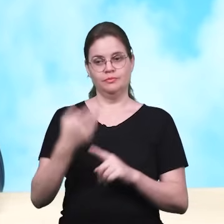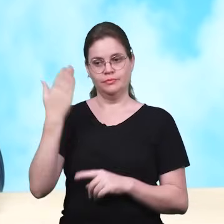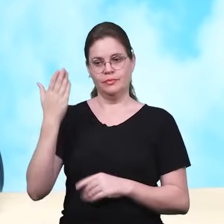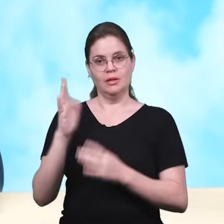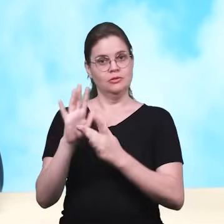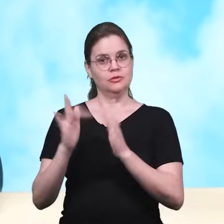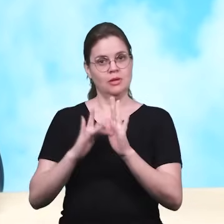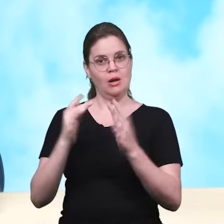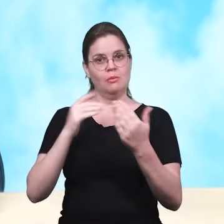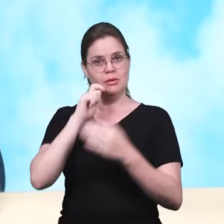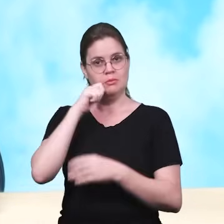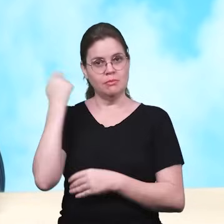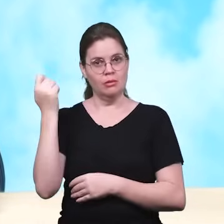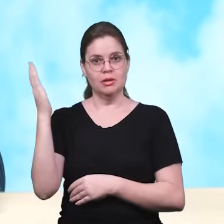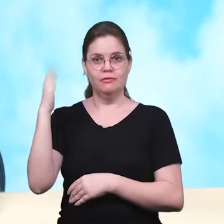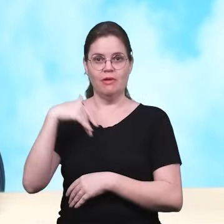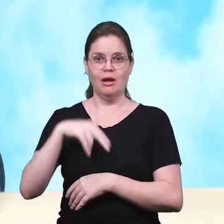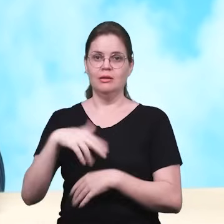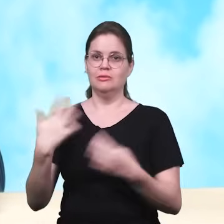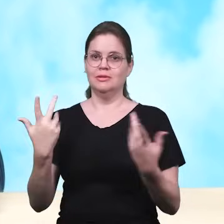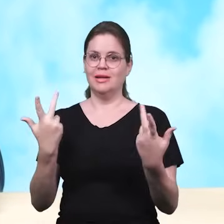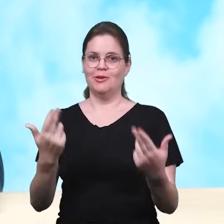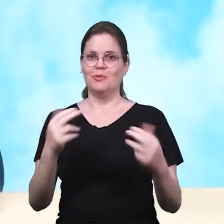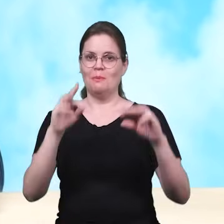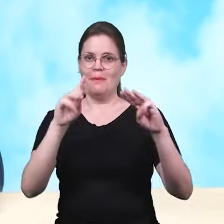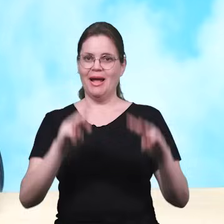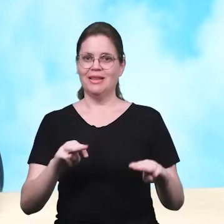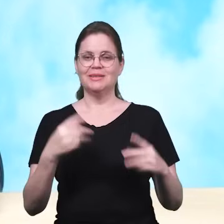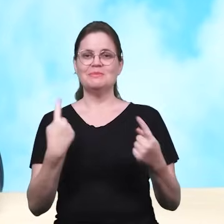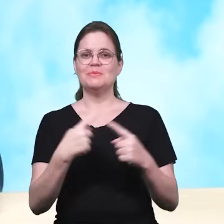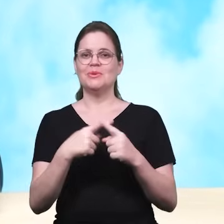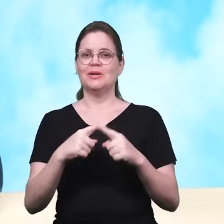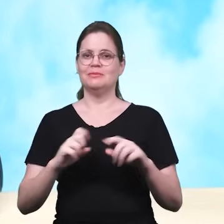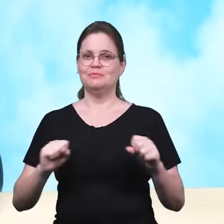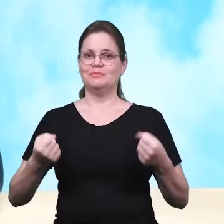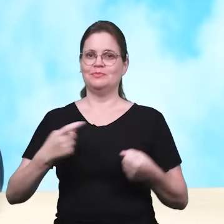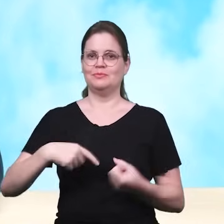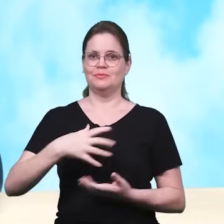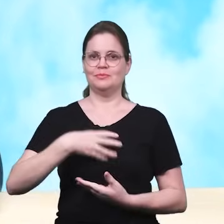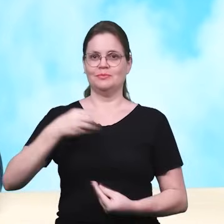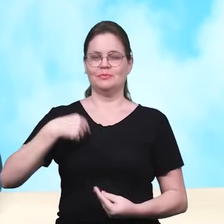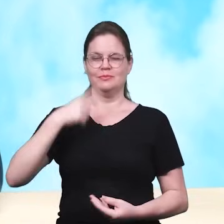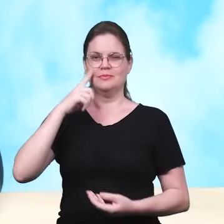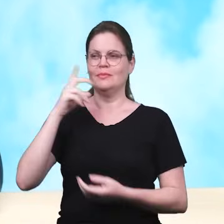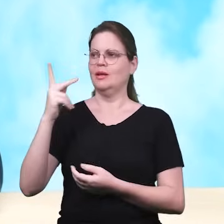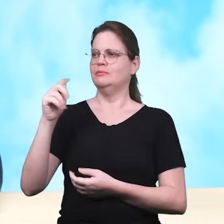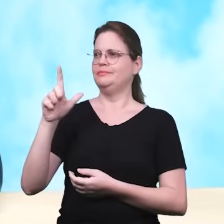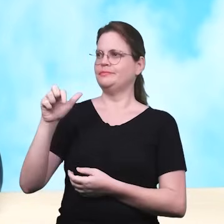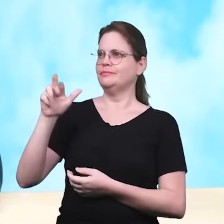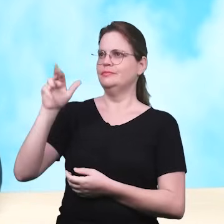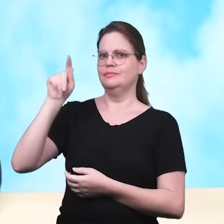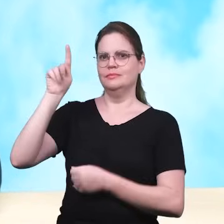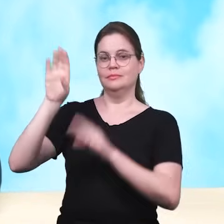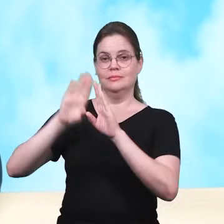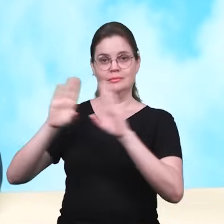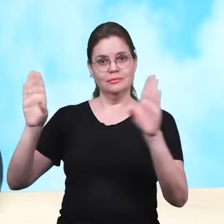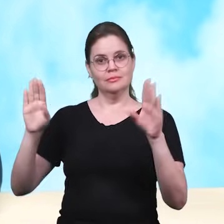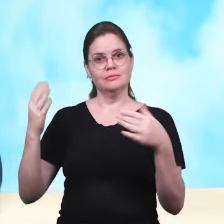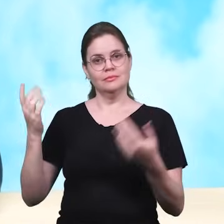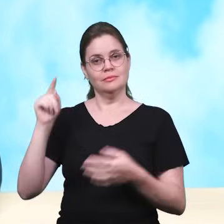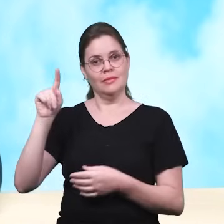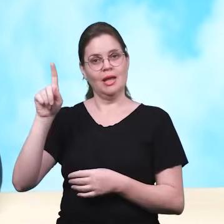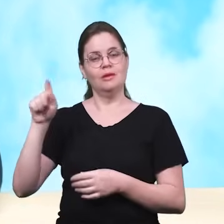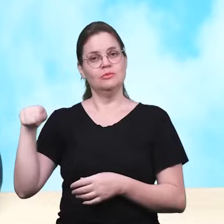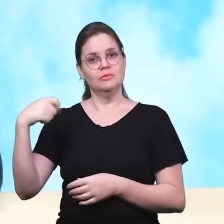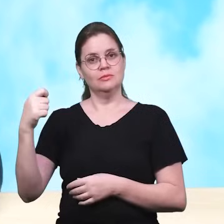desceu do céu. E a Bíblia fala, o nome pelo qual ele se chama é a palavra de Deus. A palavra tem que ser revelada, irmão. É